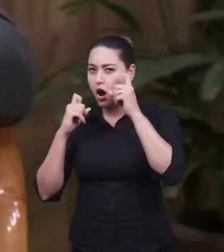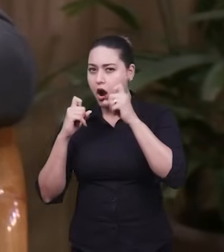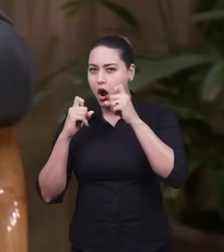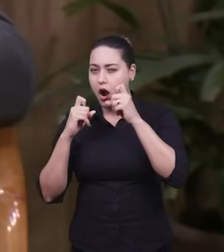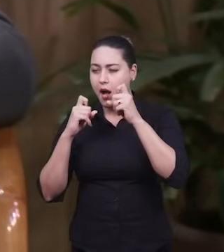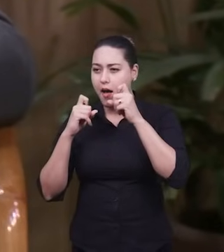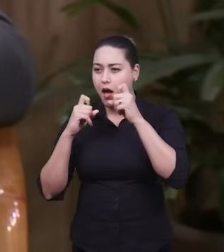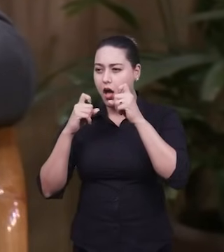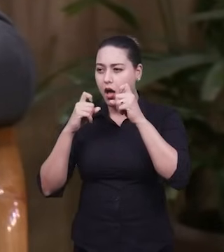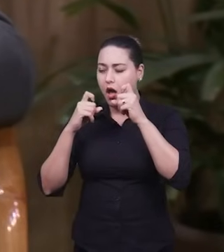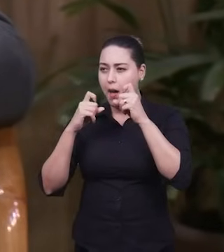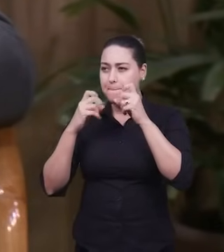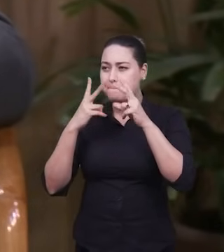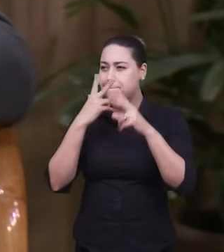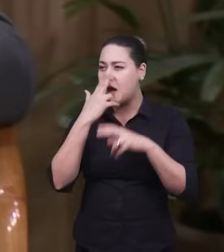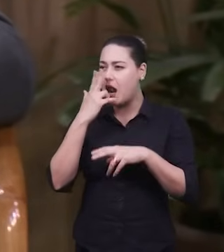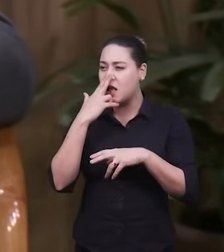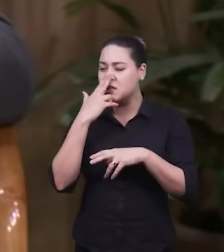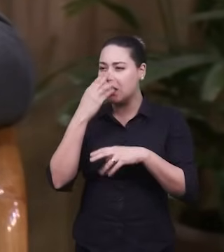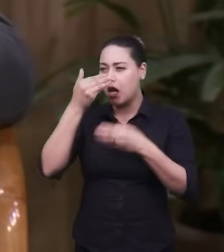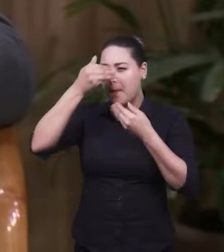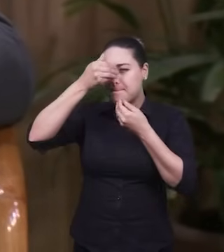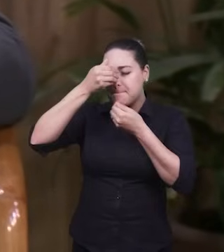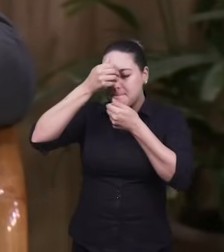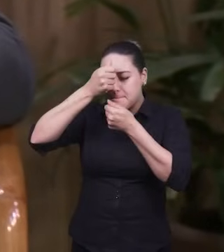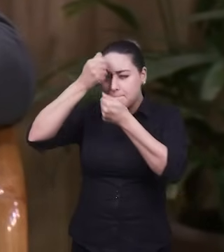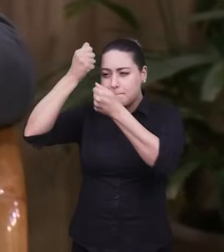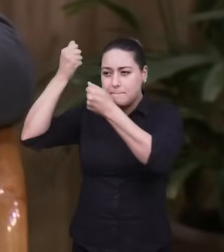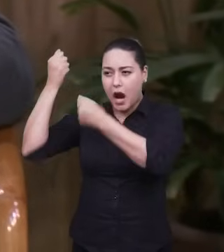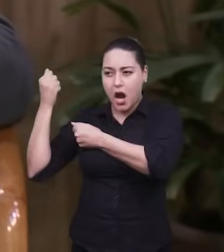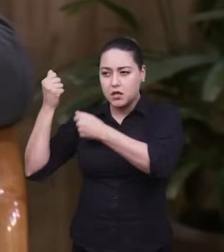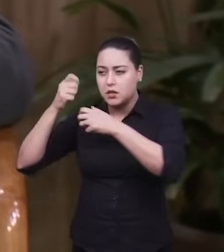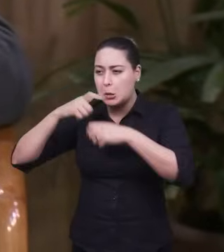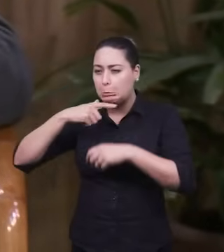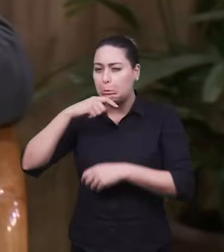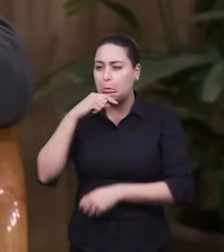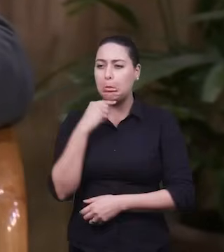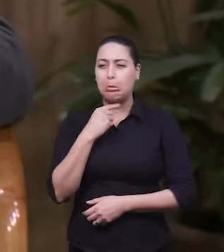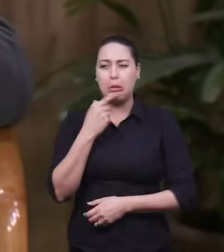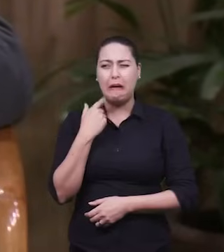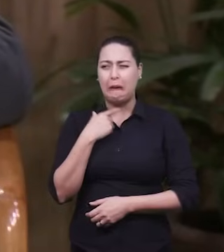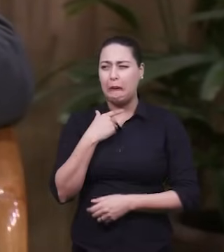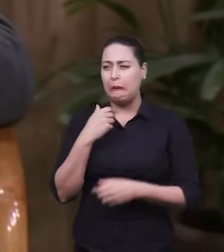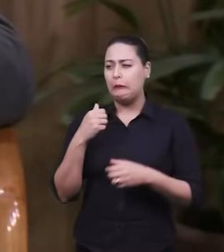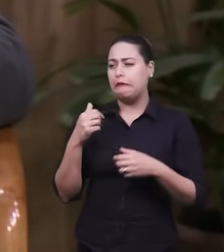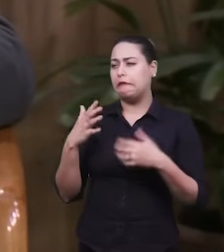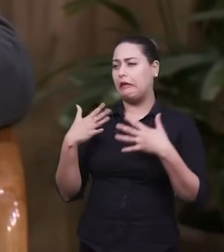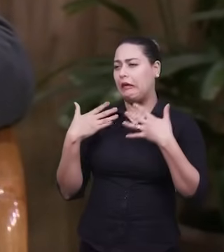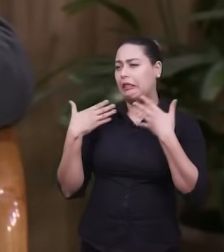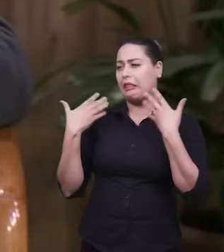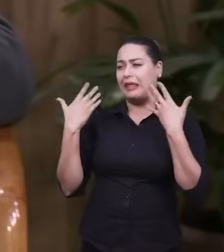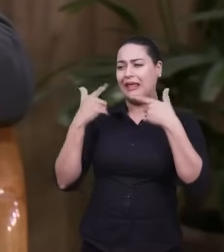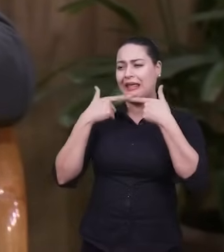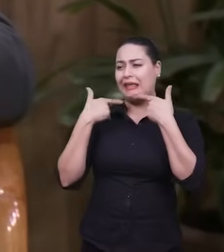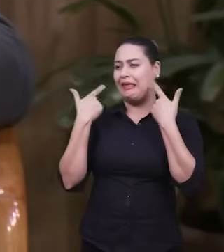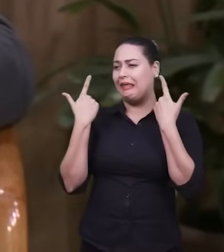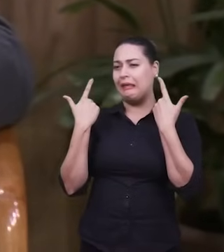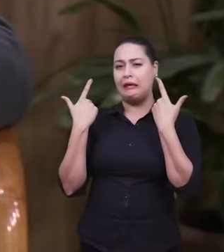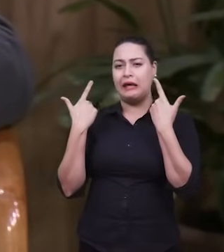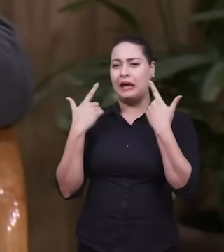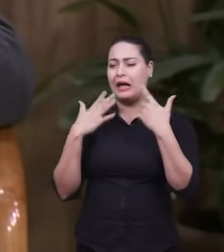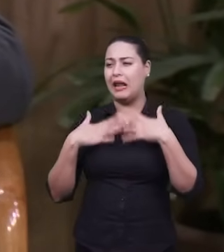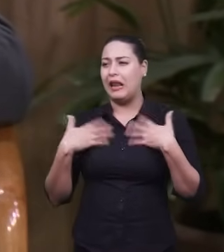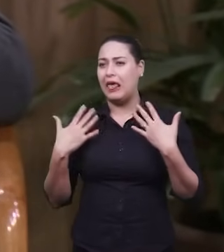tivessem saído de uma fantasia e voltado à realidade. E eu não conseguia ver ninguém feliz, ninguém sorrindo, ninguém